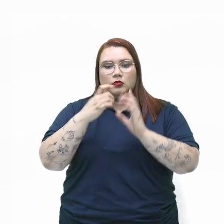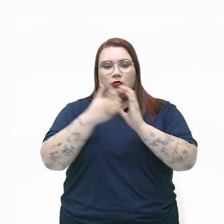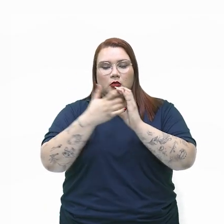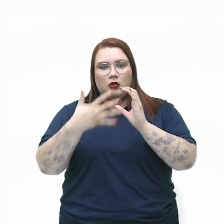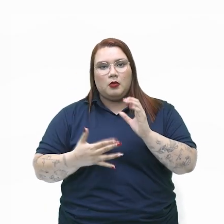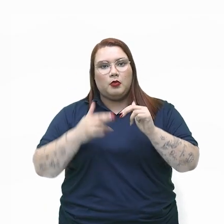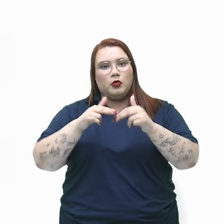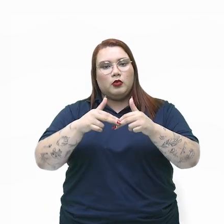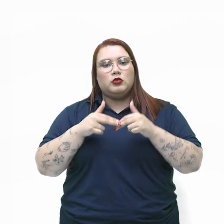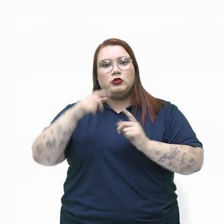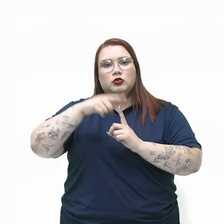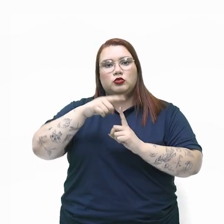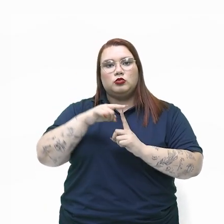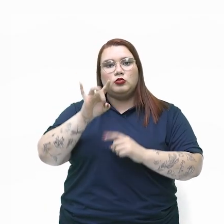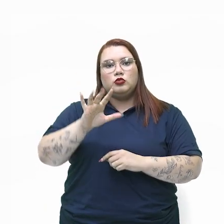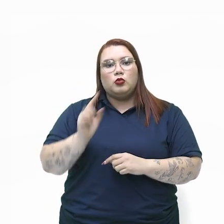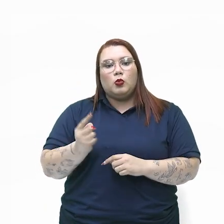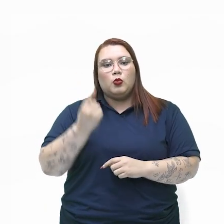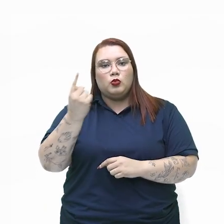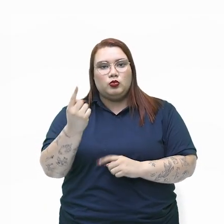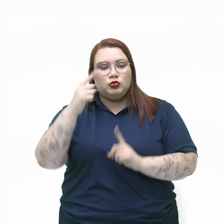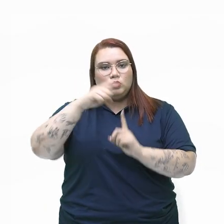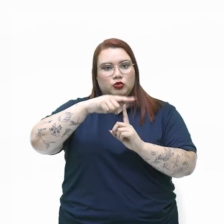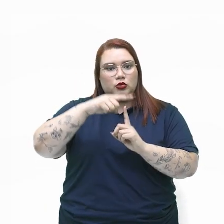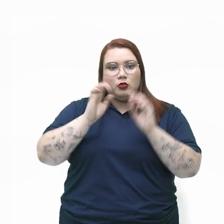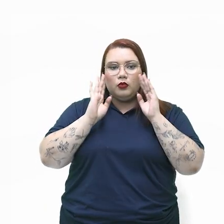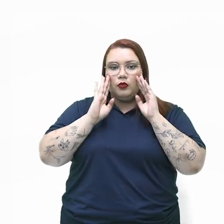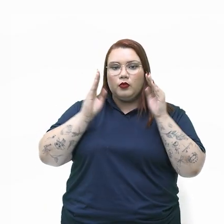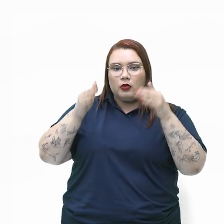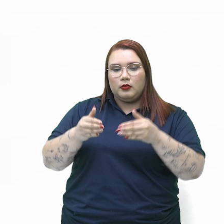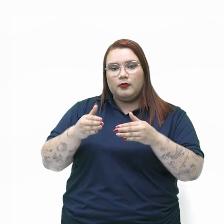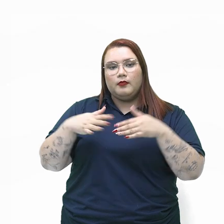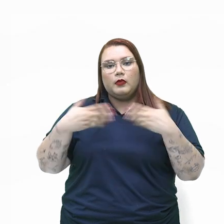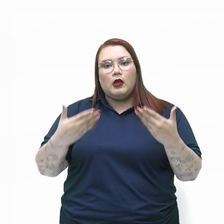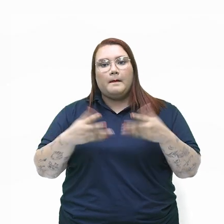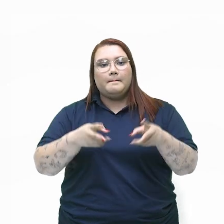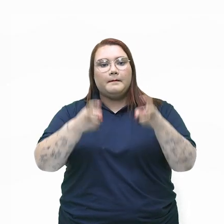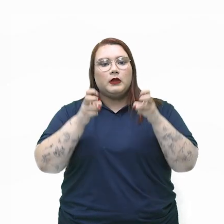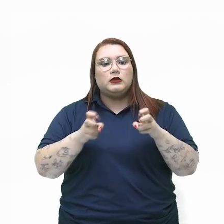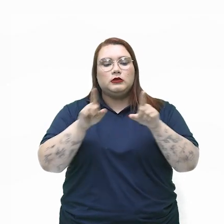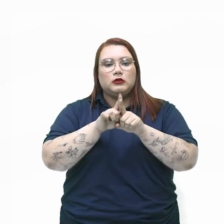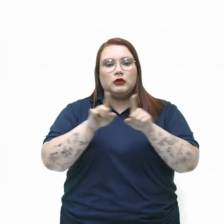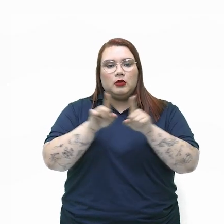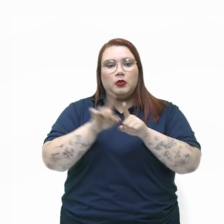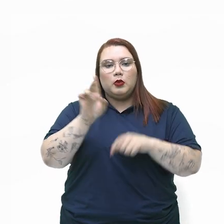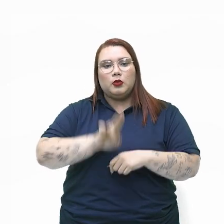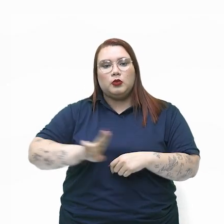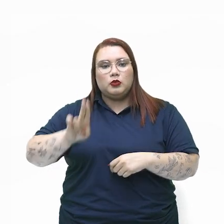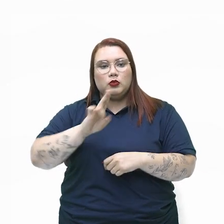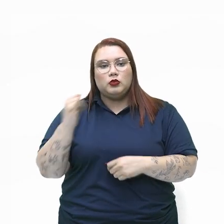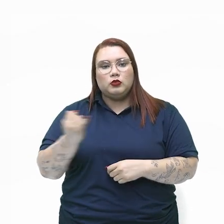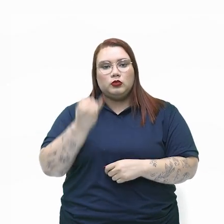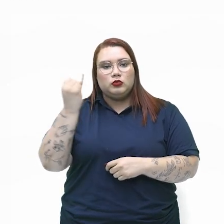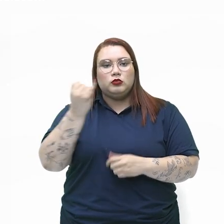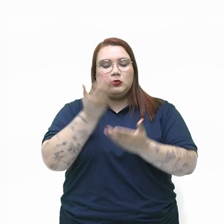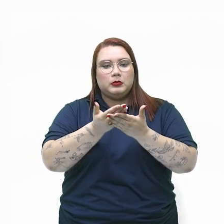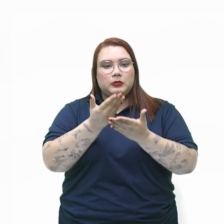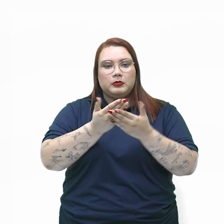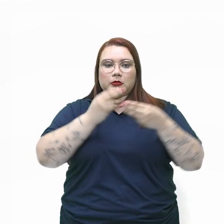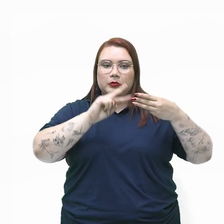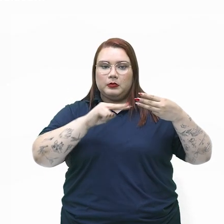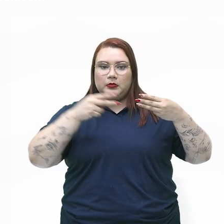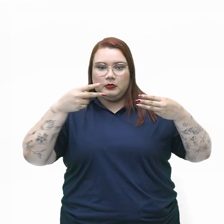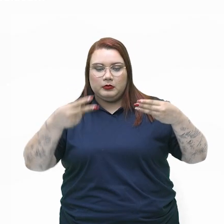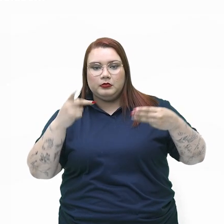única característica, por isso que a gente chama de monohibridismo. E aí a gente vai observar também a aplicação e importância